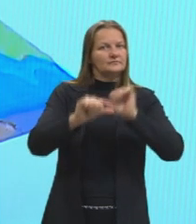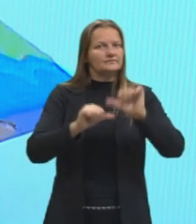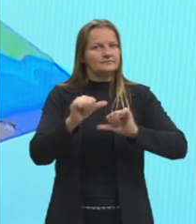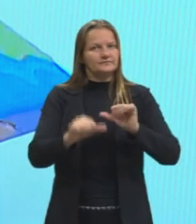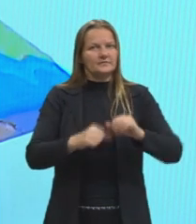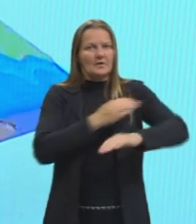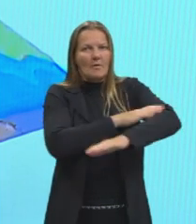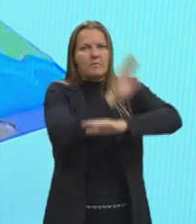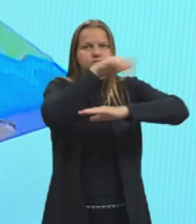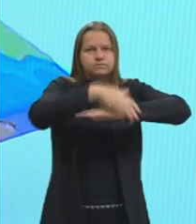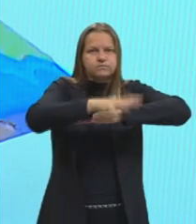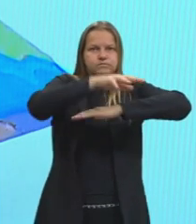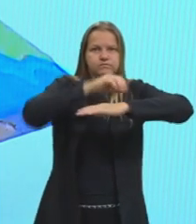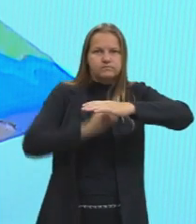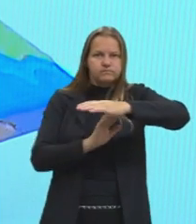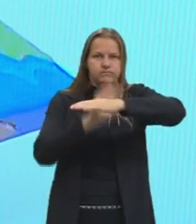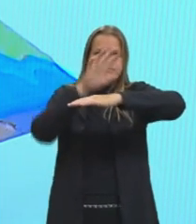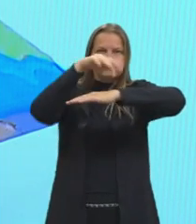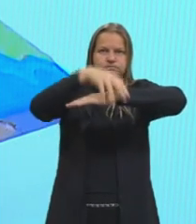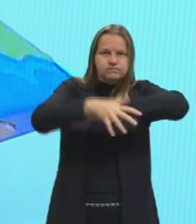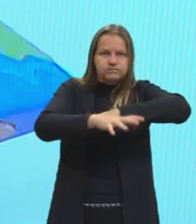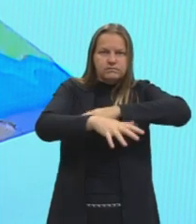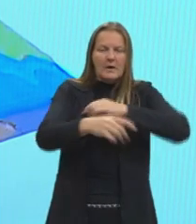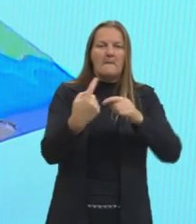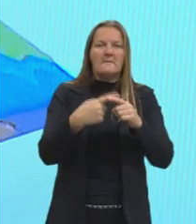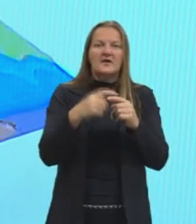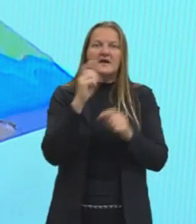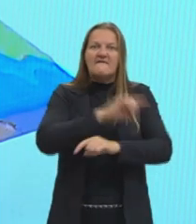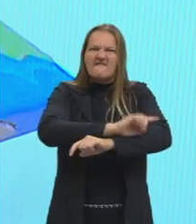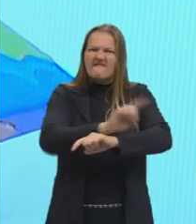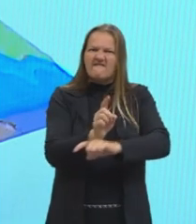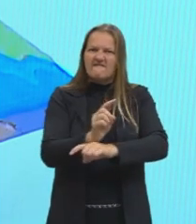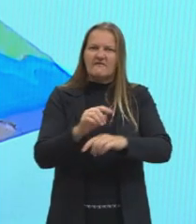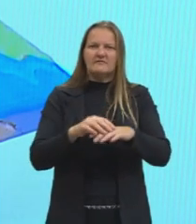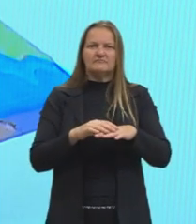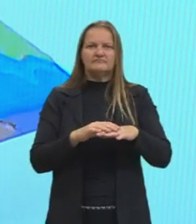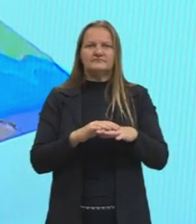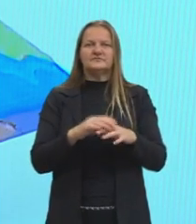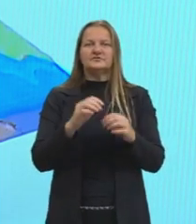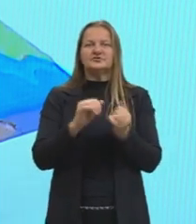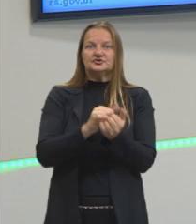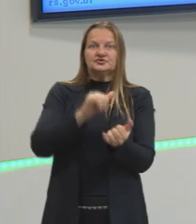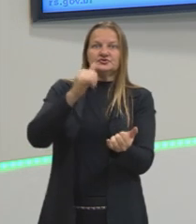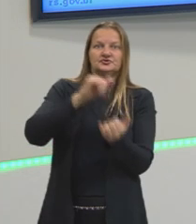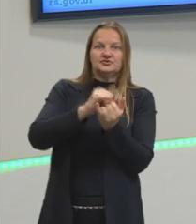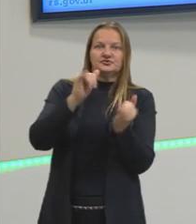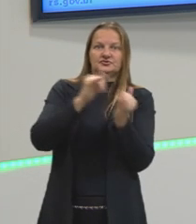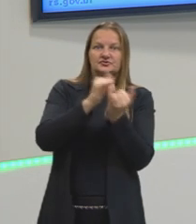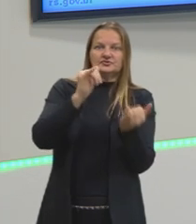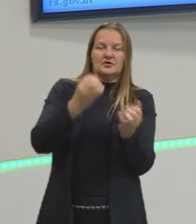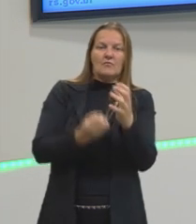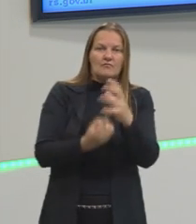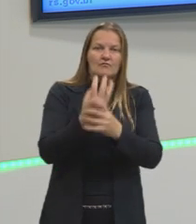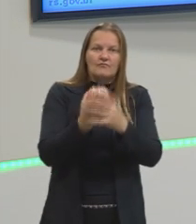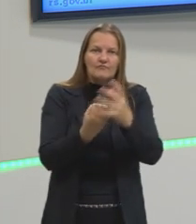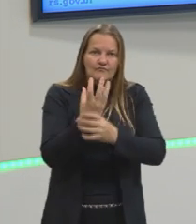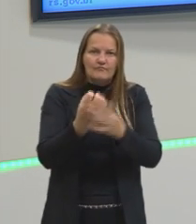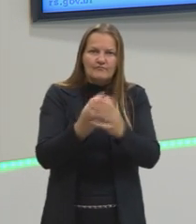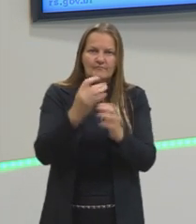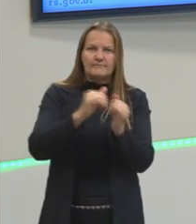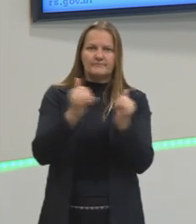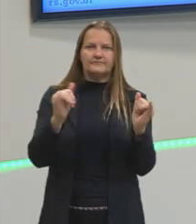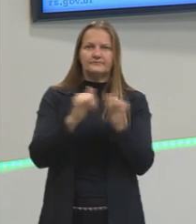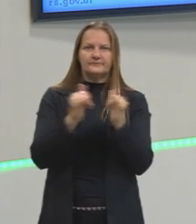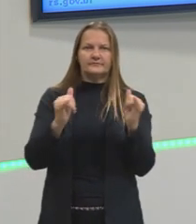se eu for colocar uma uma uma questão de gerar energia né hum uma questão